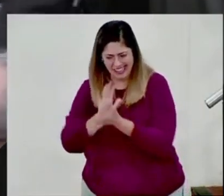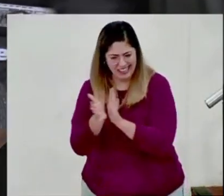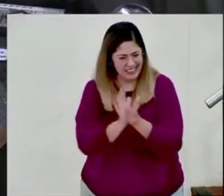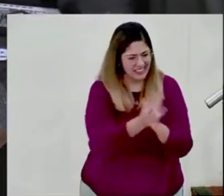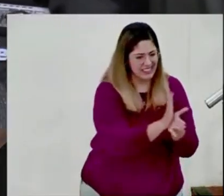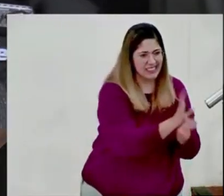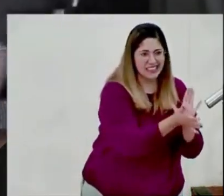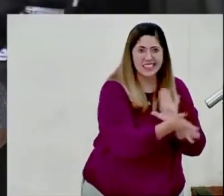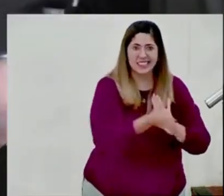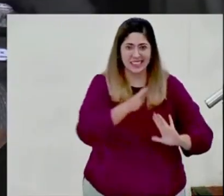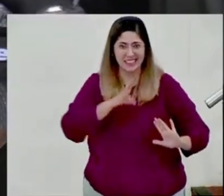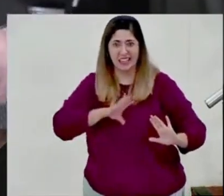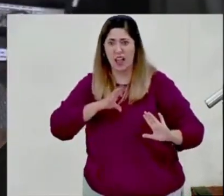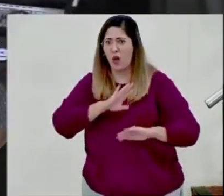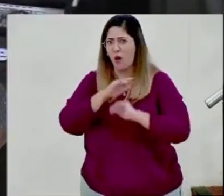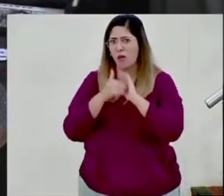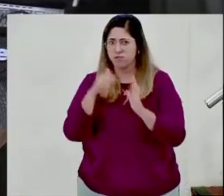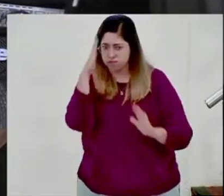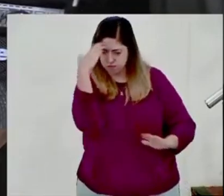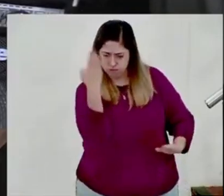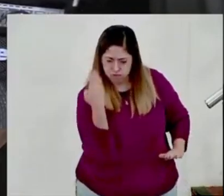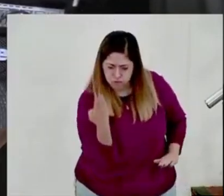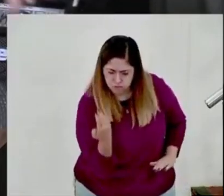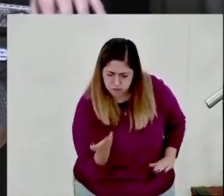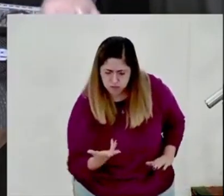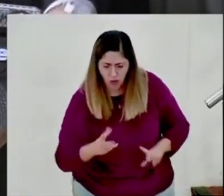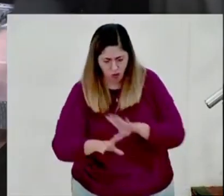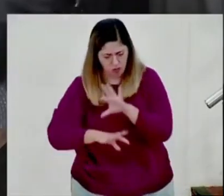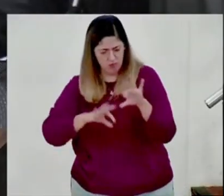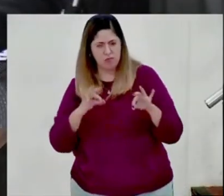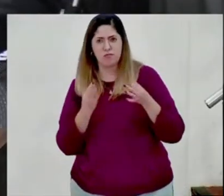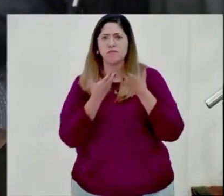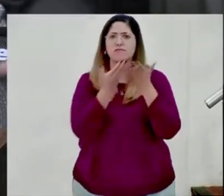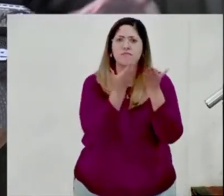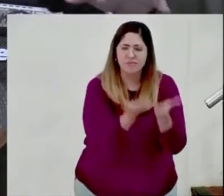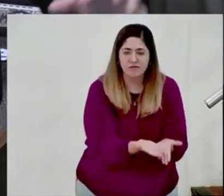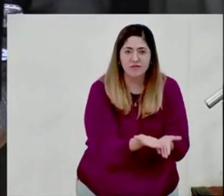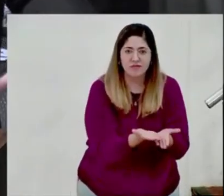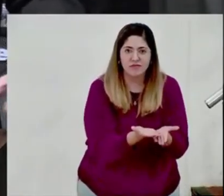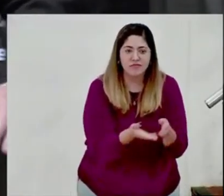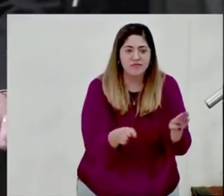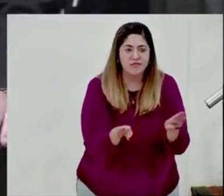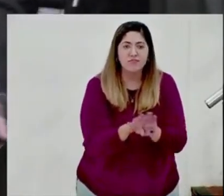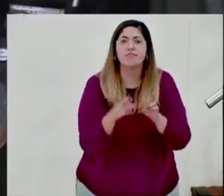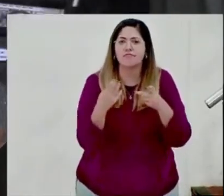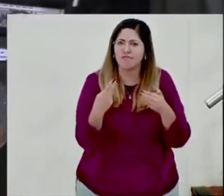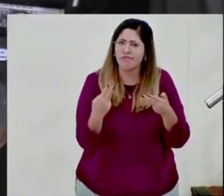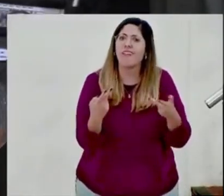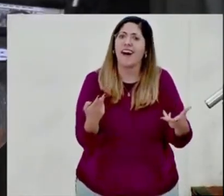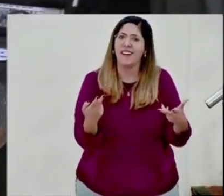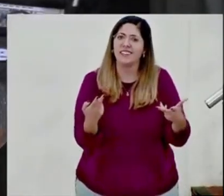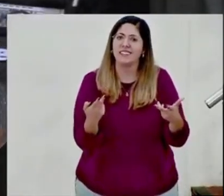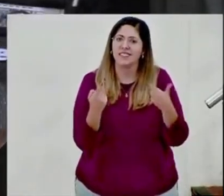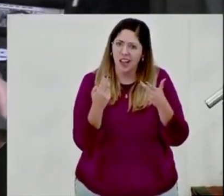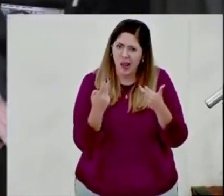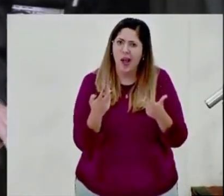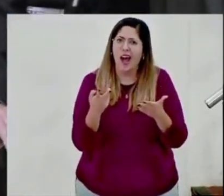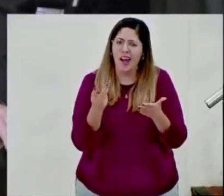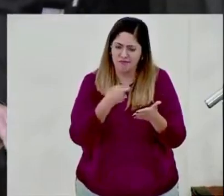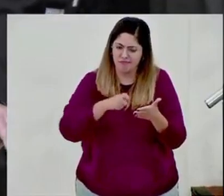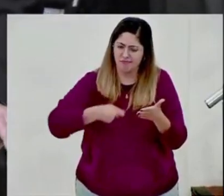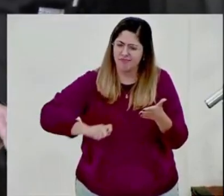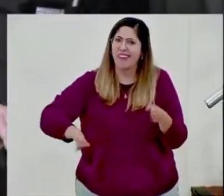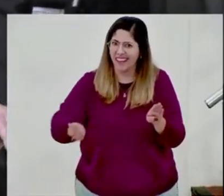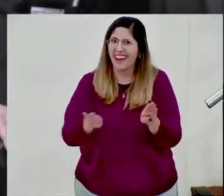reis pagaram tributos para ele. E você vai lá no cilindro de Senaqueribe na Bíblia, igualzinho. Por quê? Porque essa parte interessava ao